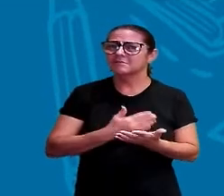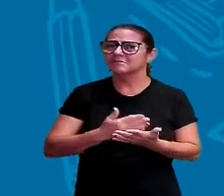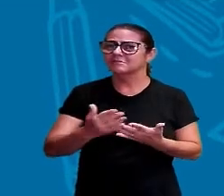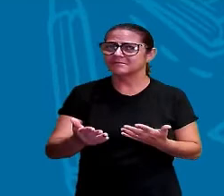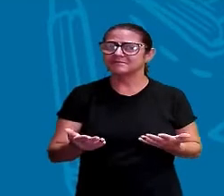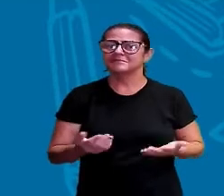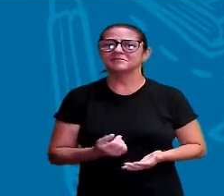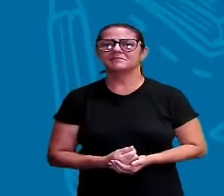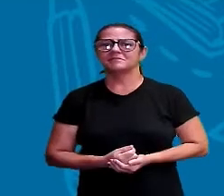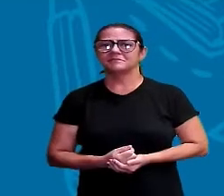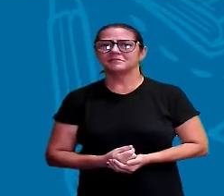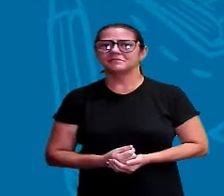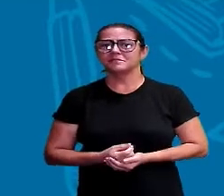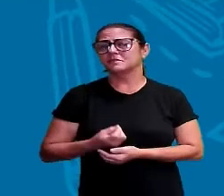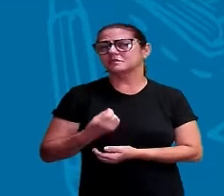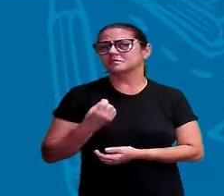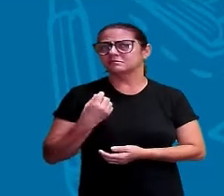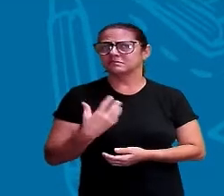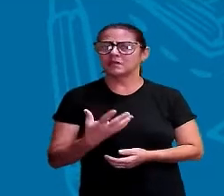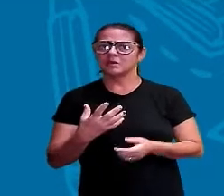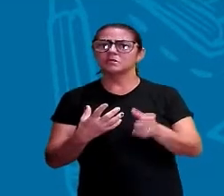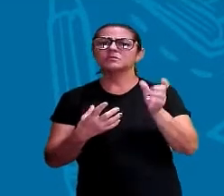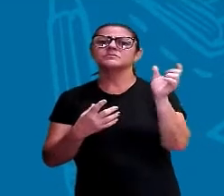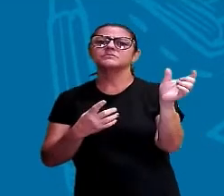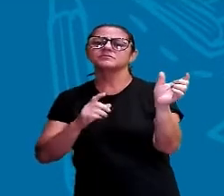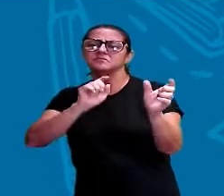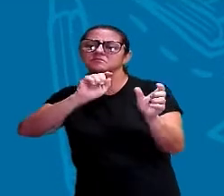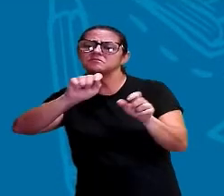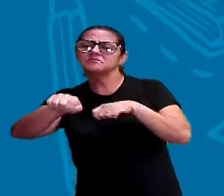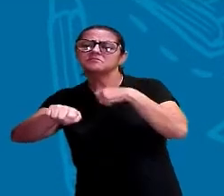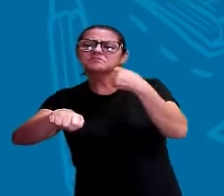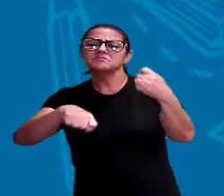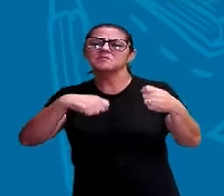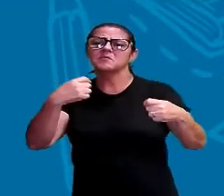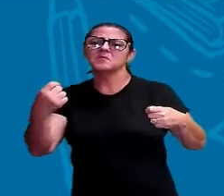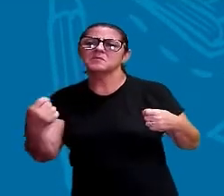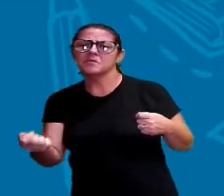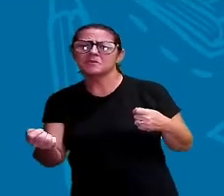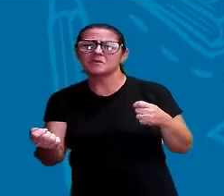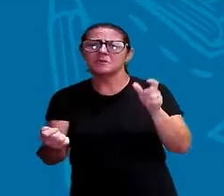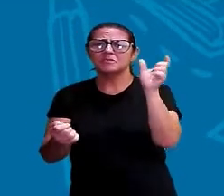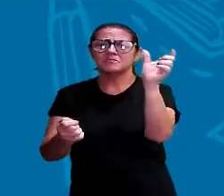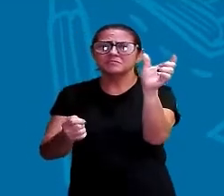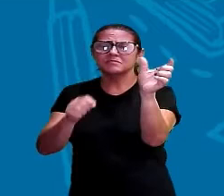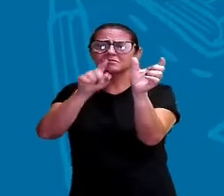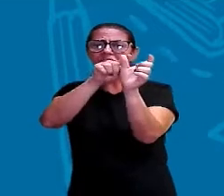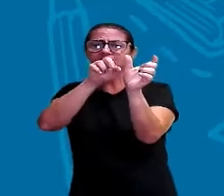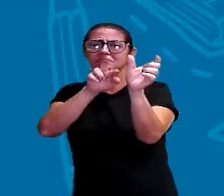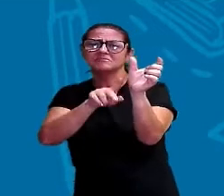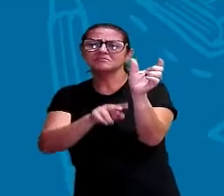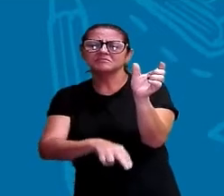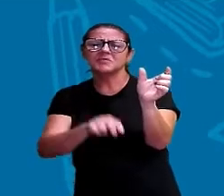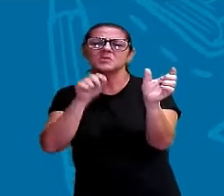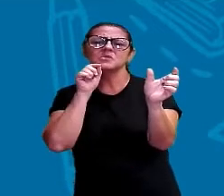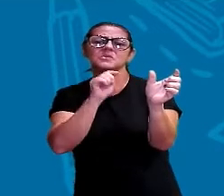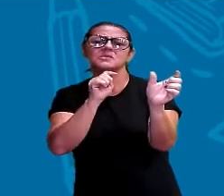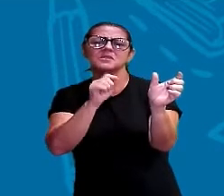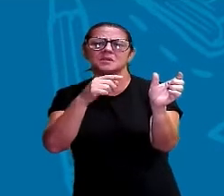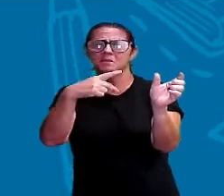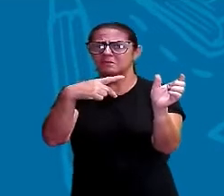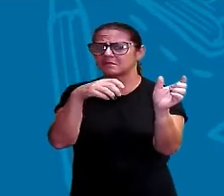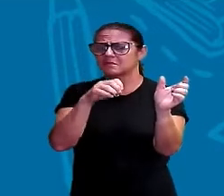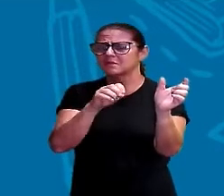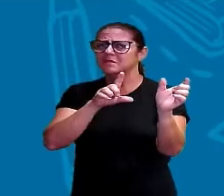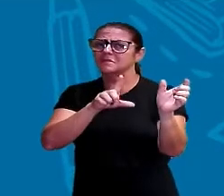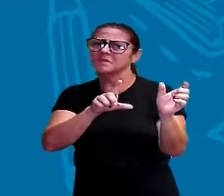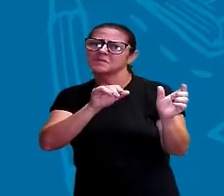agora. Bom, polissemia, o que é? Então você já deve estar se perguntando quando eu